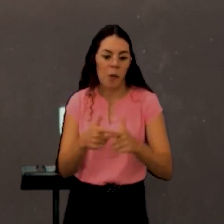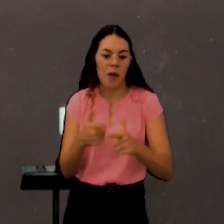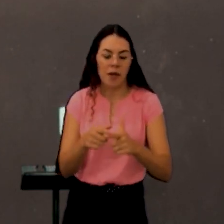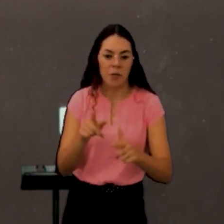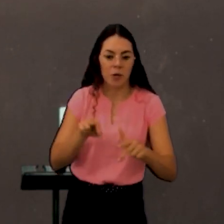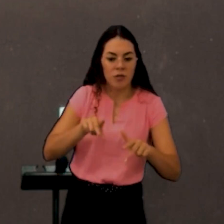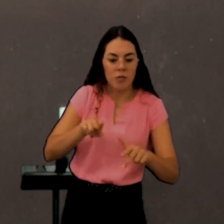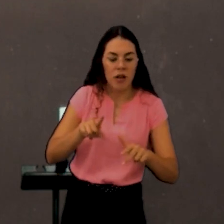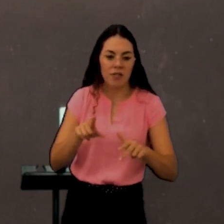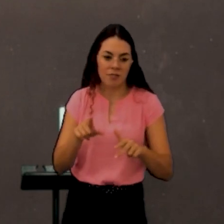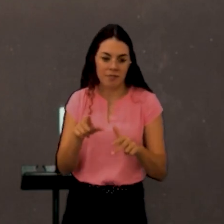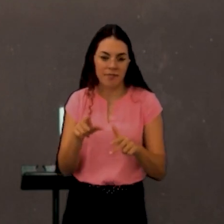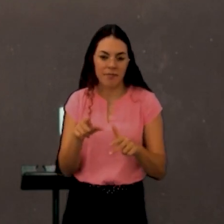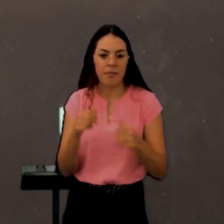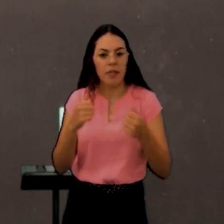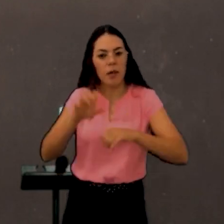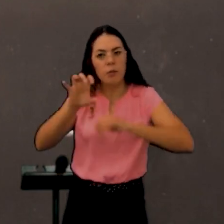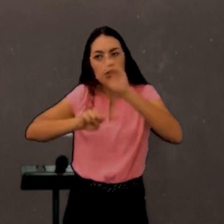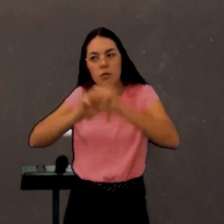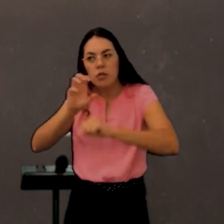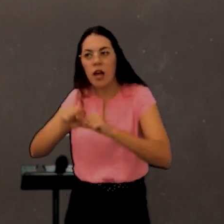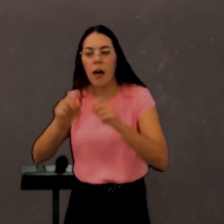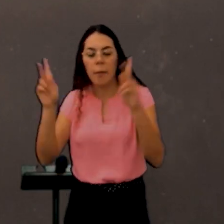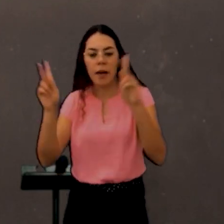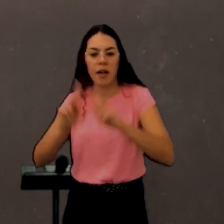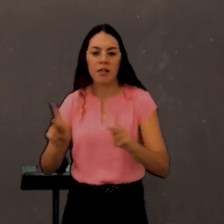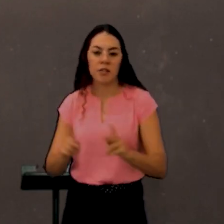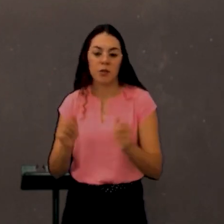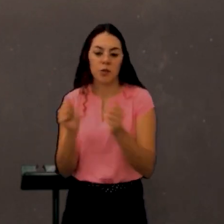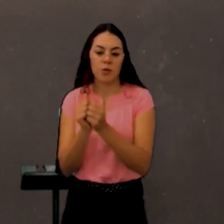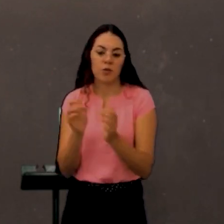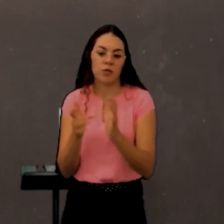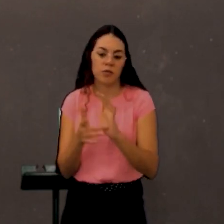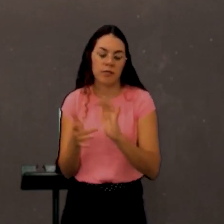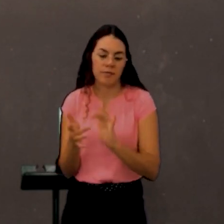com Ele. Você tem que buscar a paz com Cristo e com Ele.